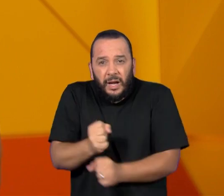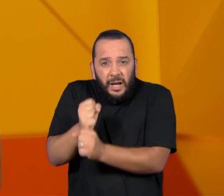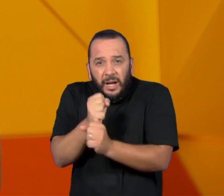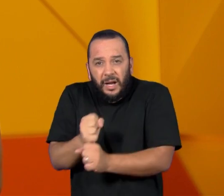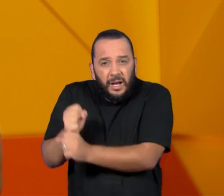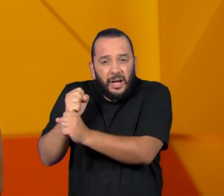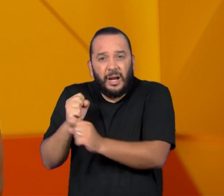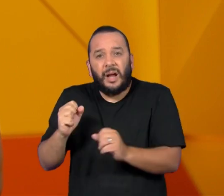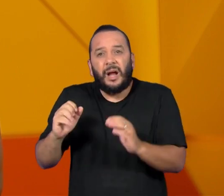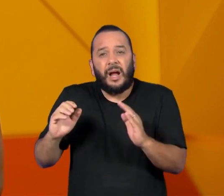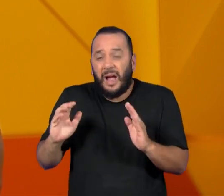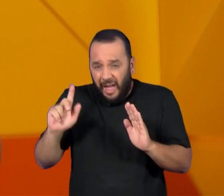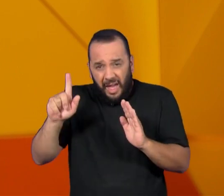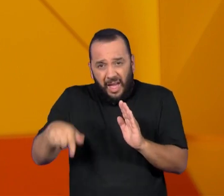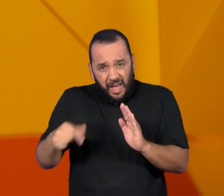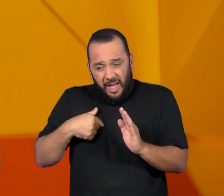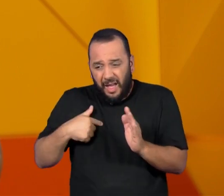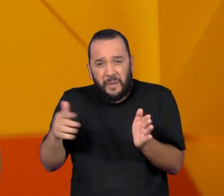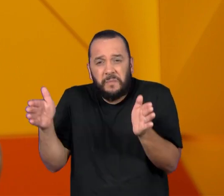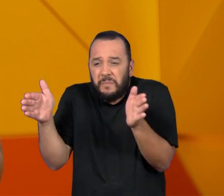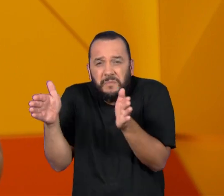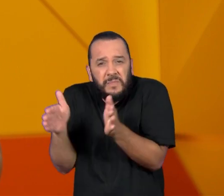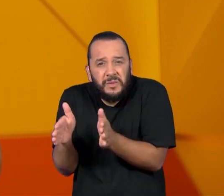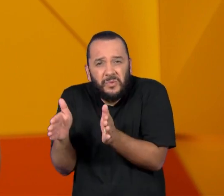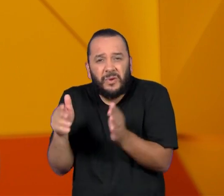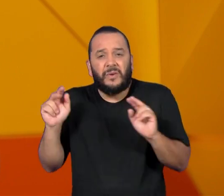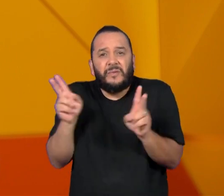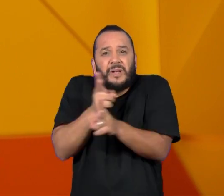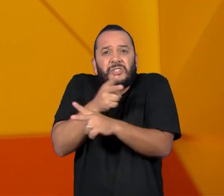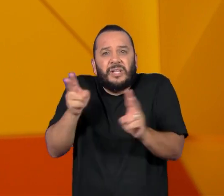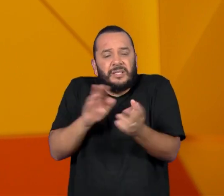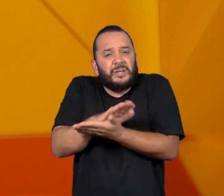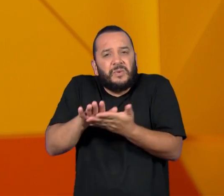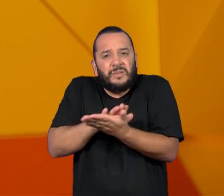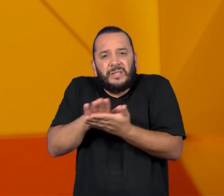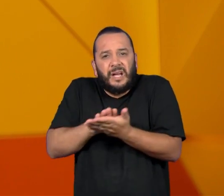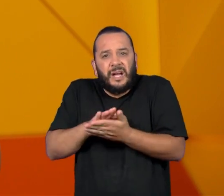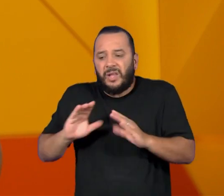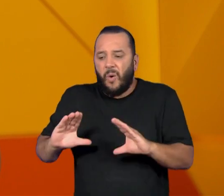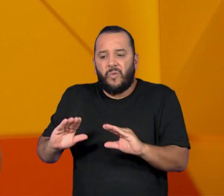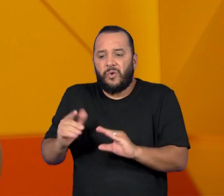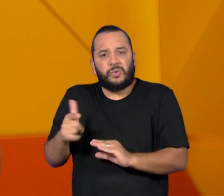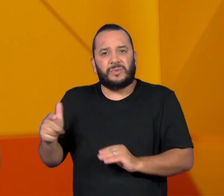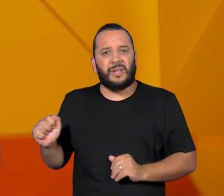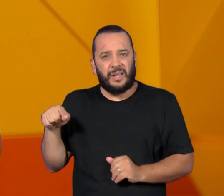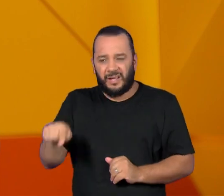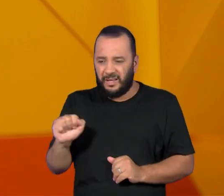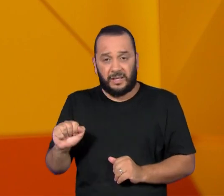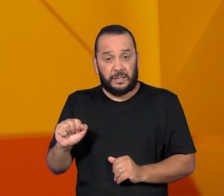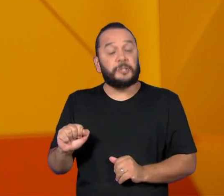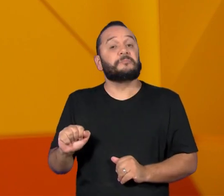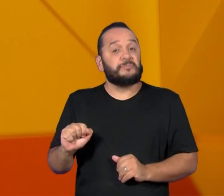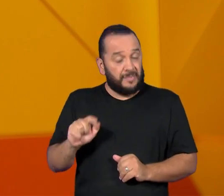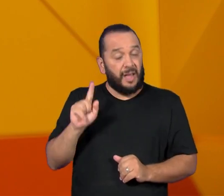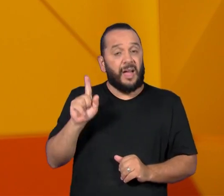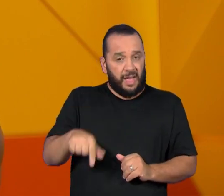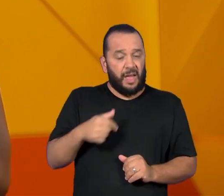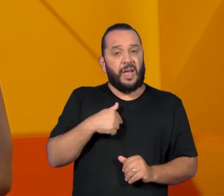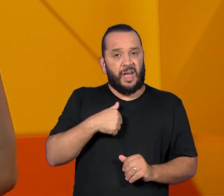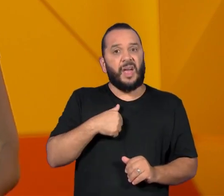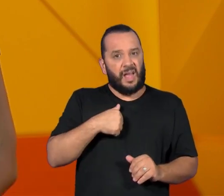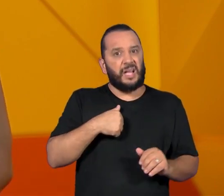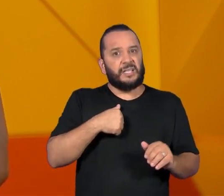sem ventilação. É um símbolo de opressão que serve ao conforto e, muitas vezes, ao assédio